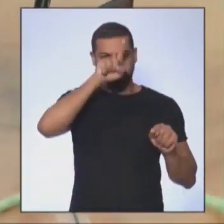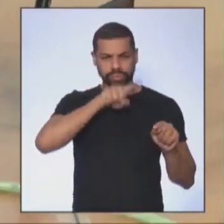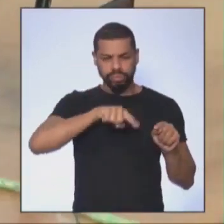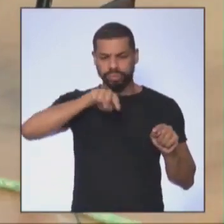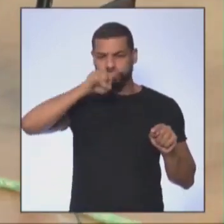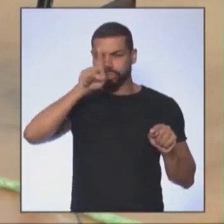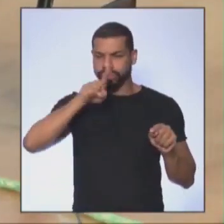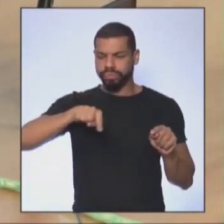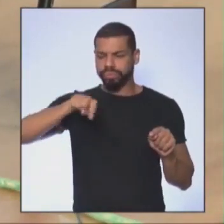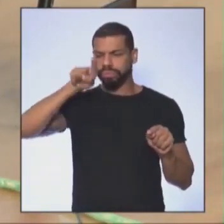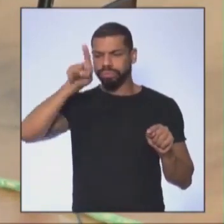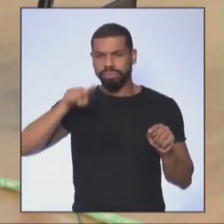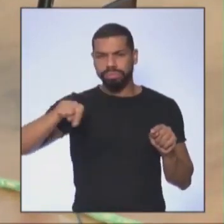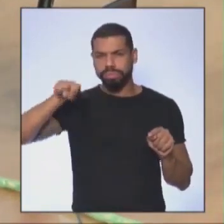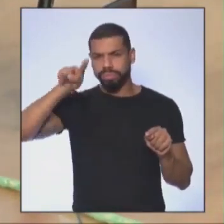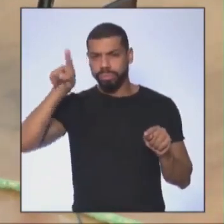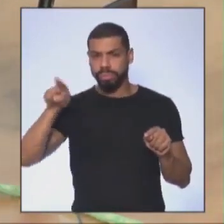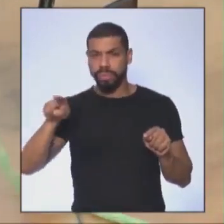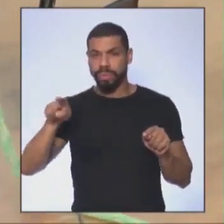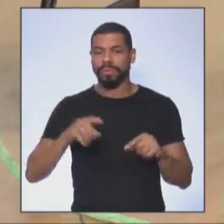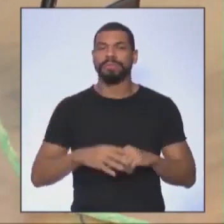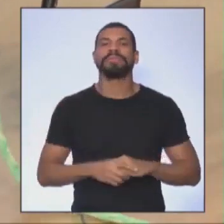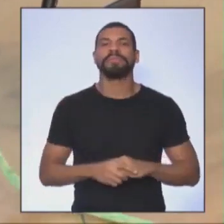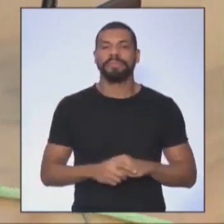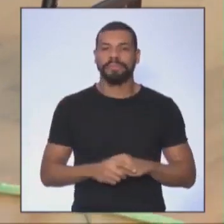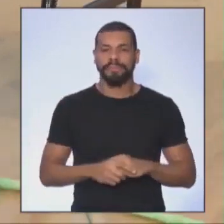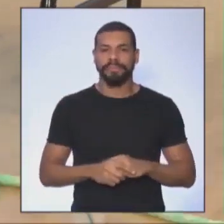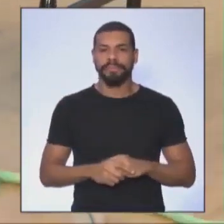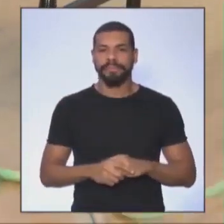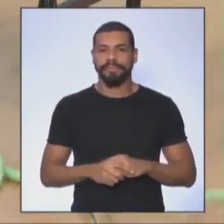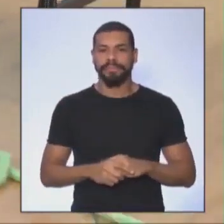não passa. Mas e se a gente deitar?